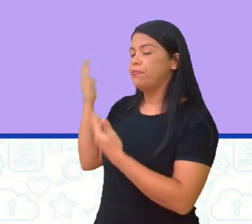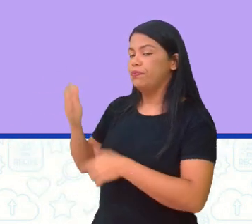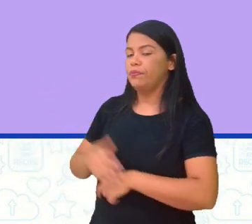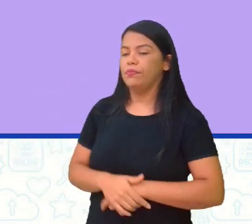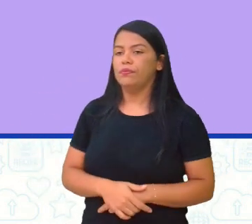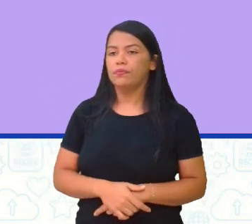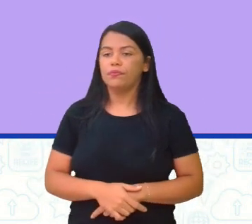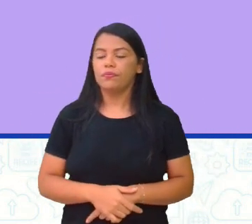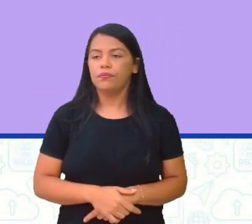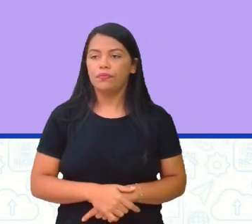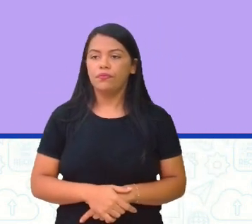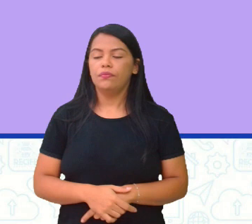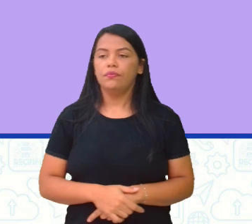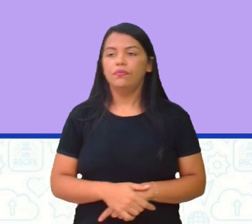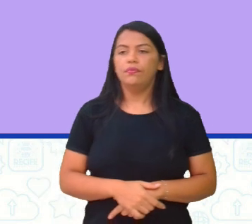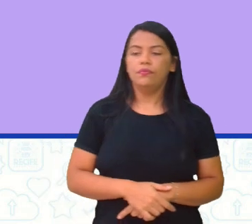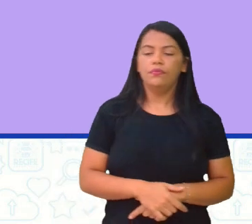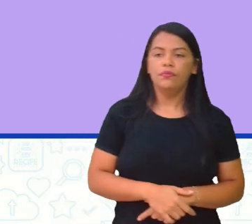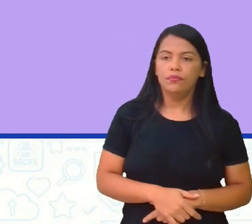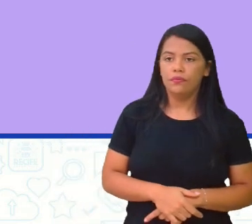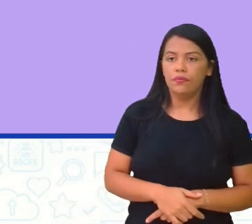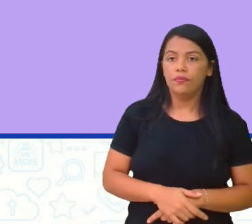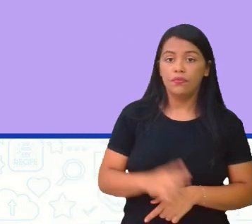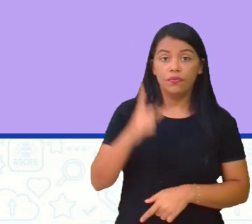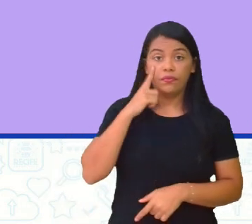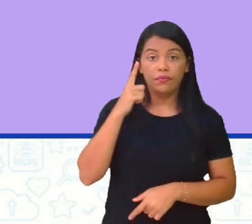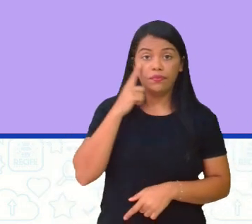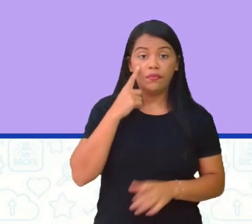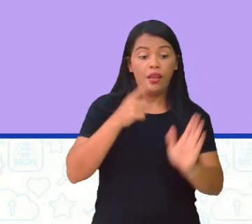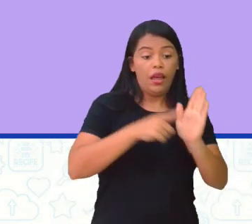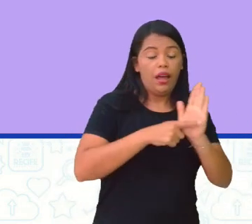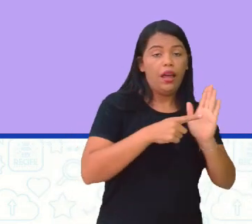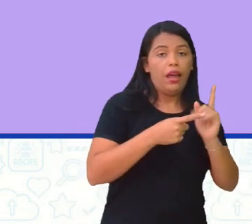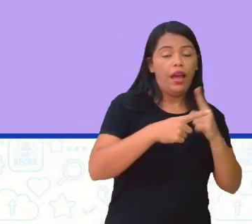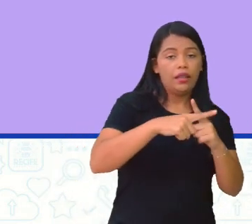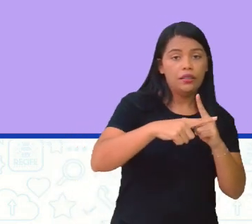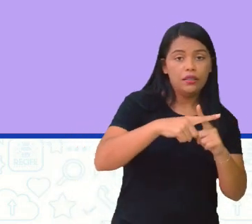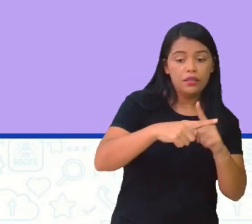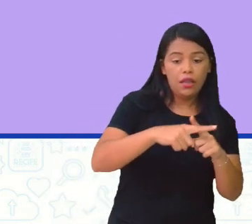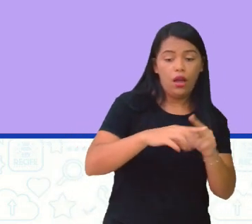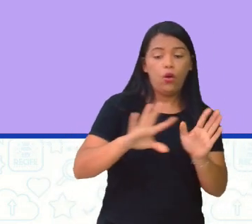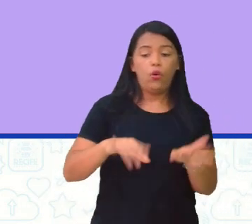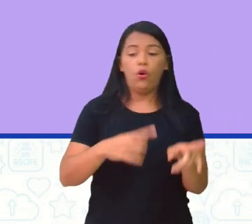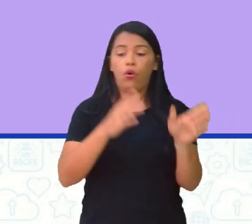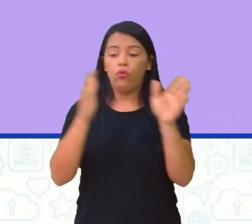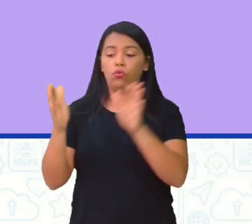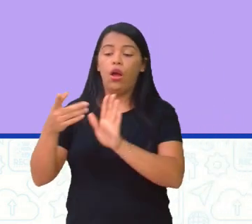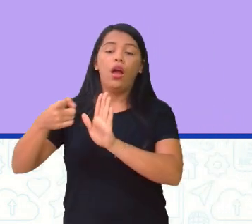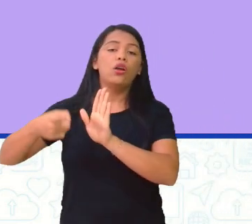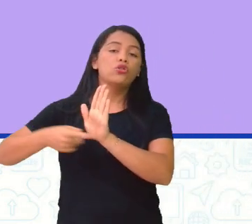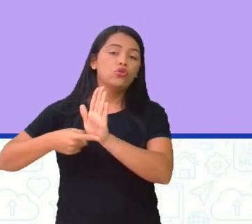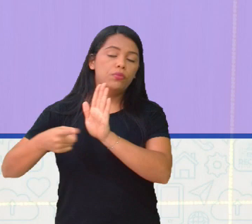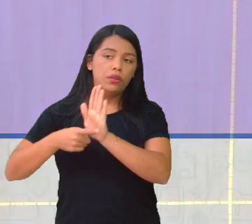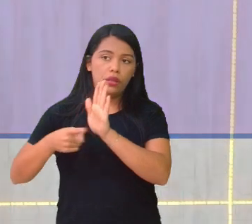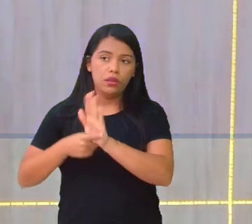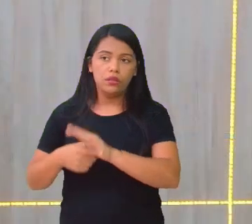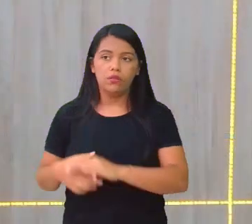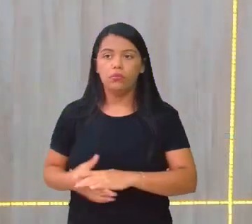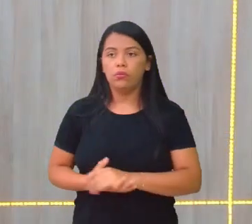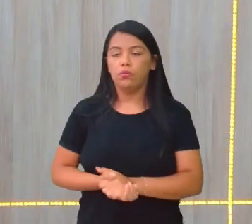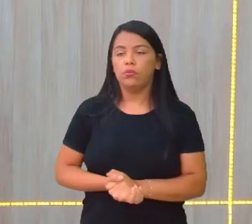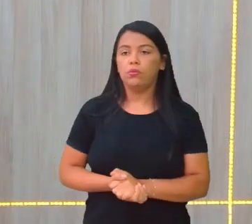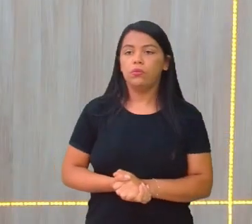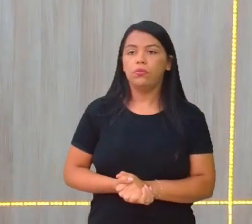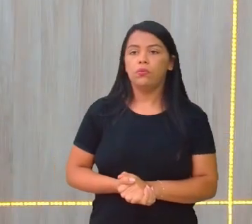mim. Adição e subtração. Eu estou trabalhando os inversos. Ó, eu coloquei... Traz para